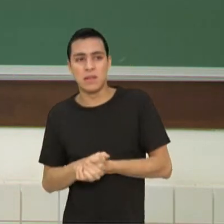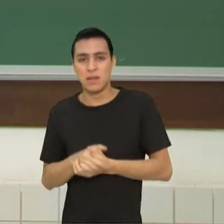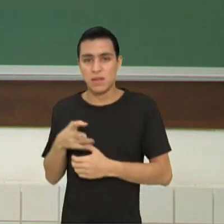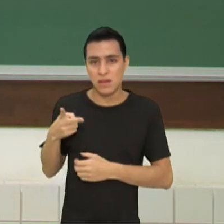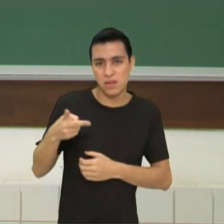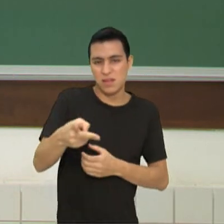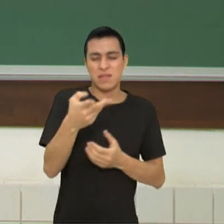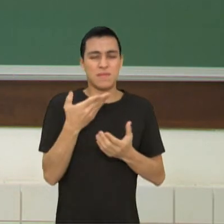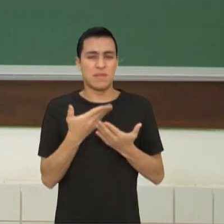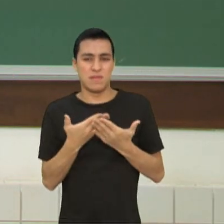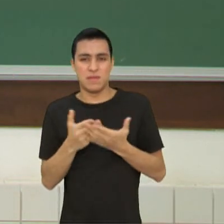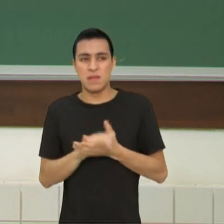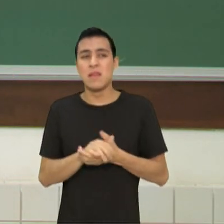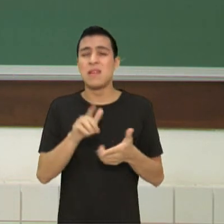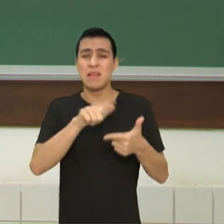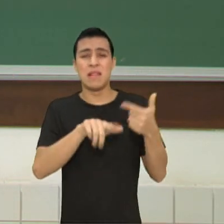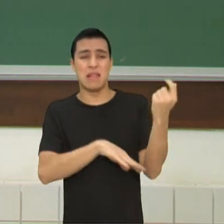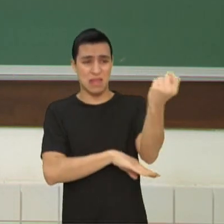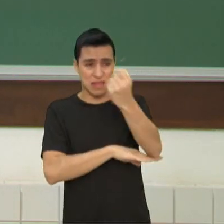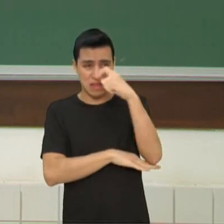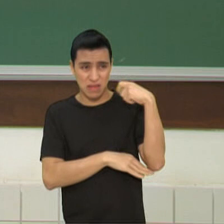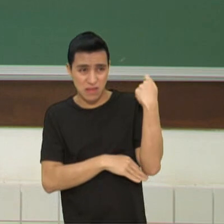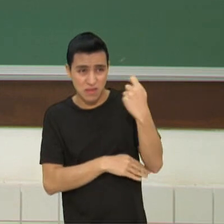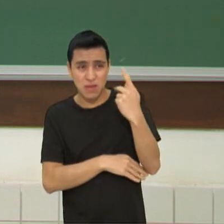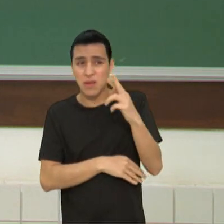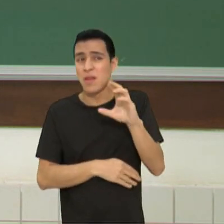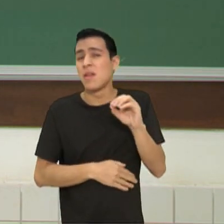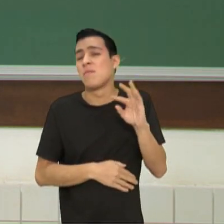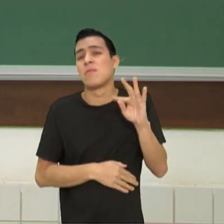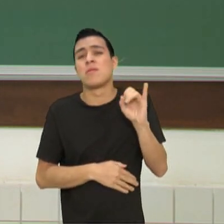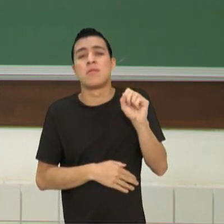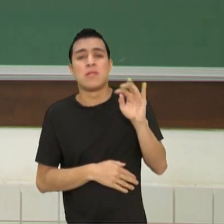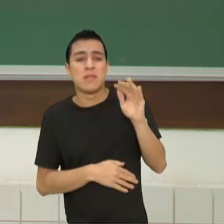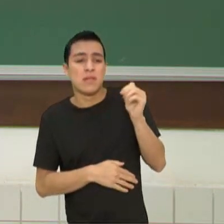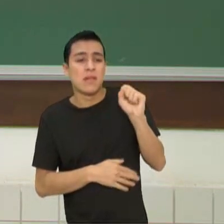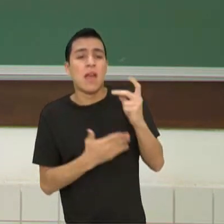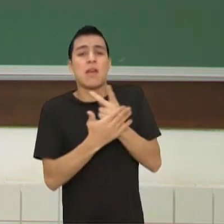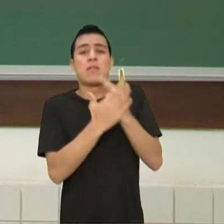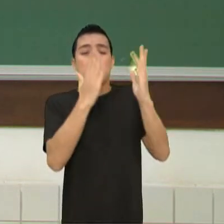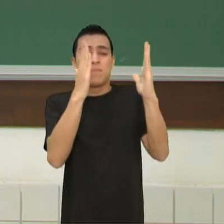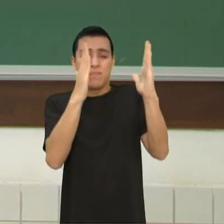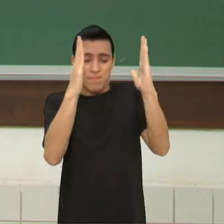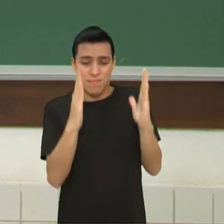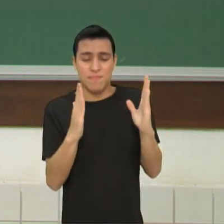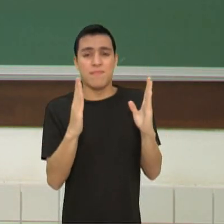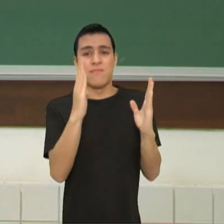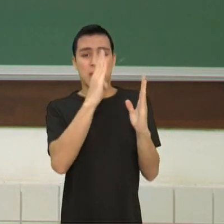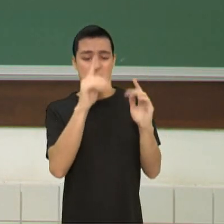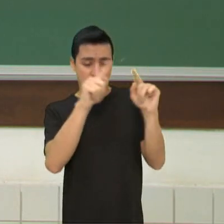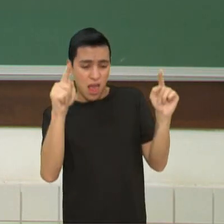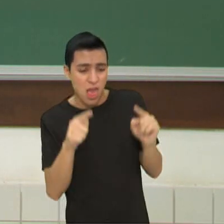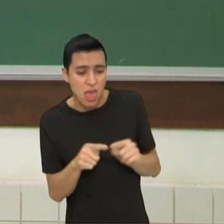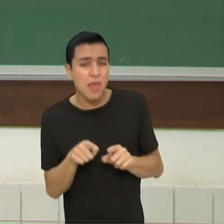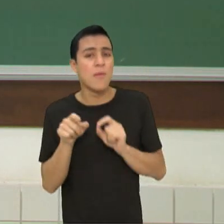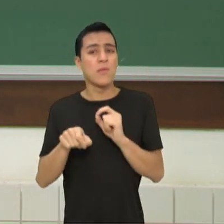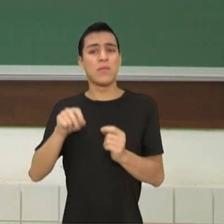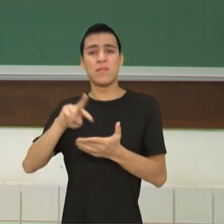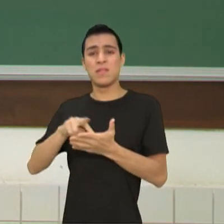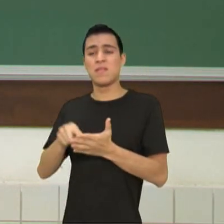Continuando, um problema grave relacionado a protistas, acontece frequentemente no Brasil, está ligado à má